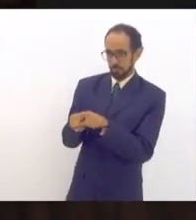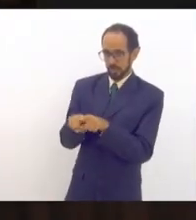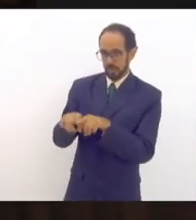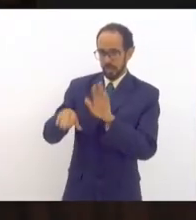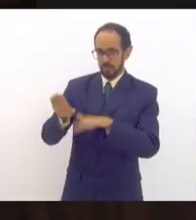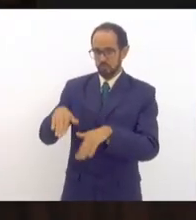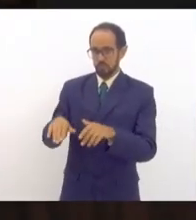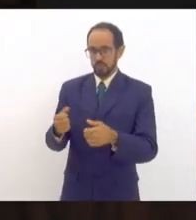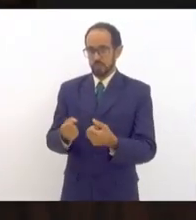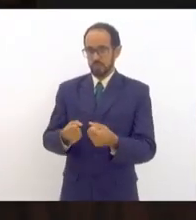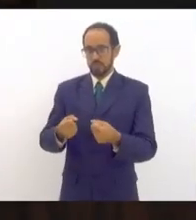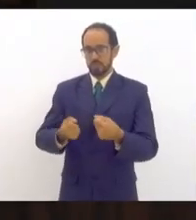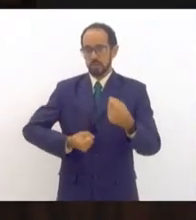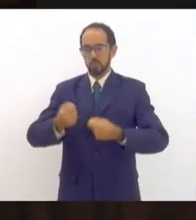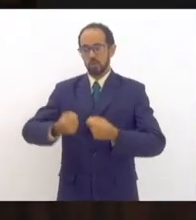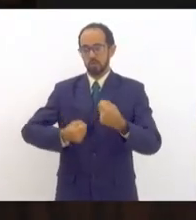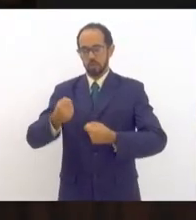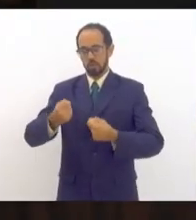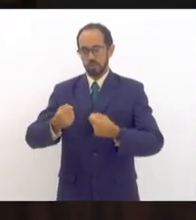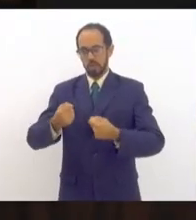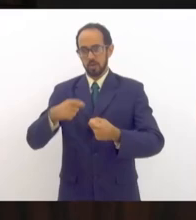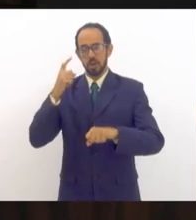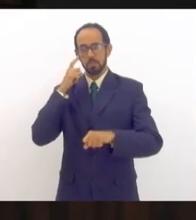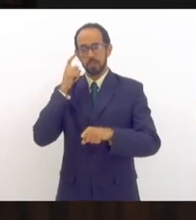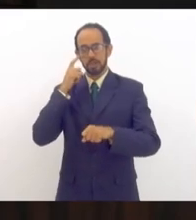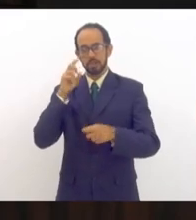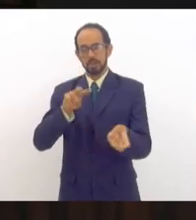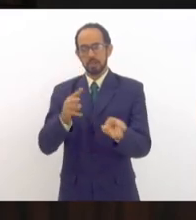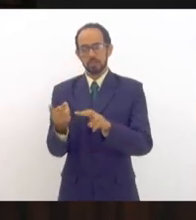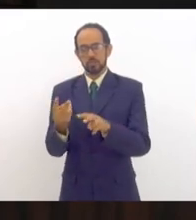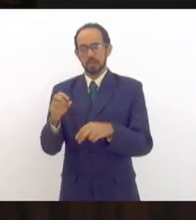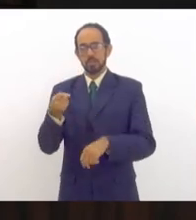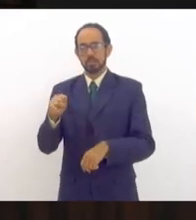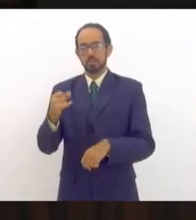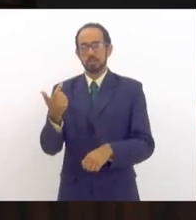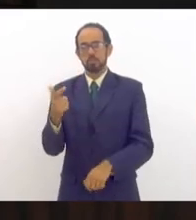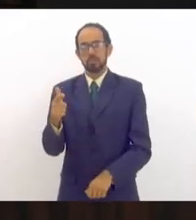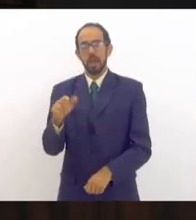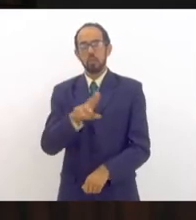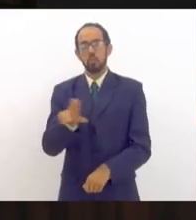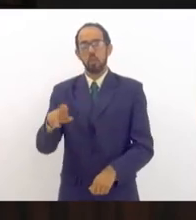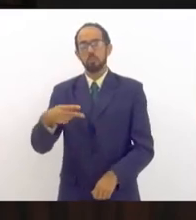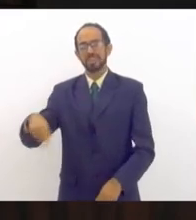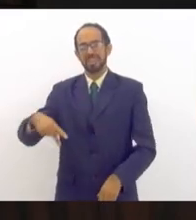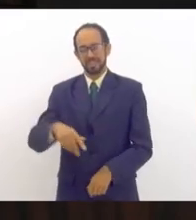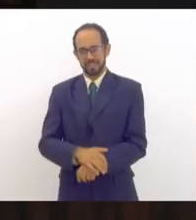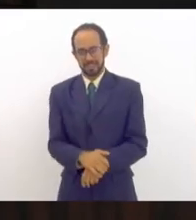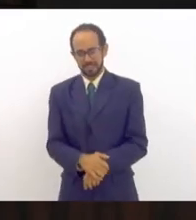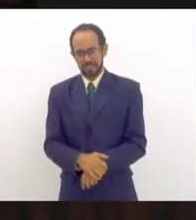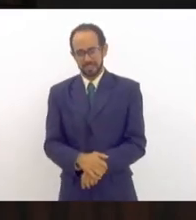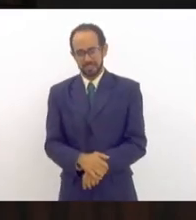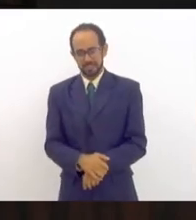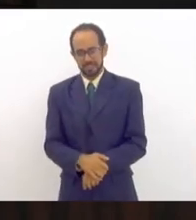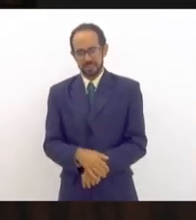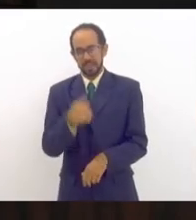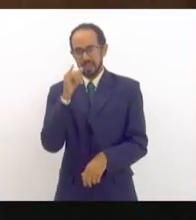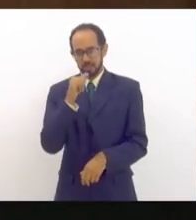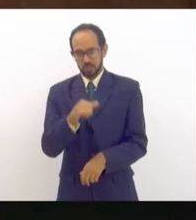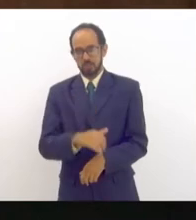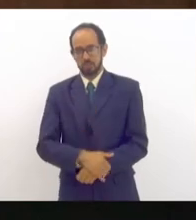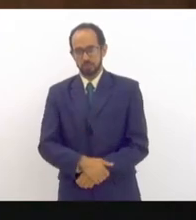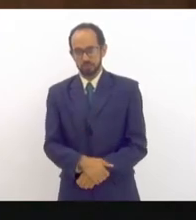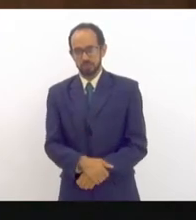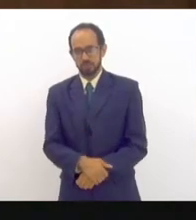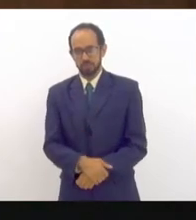vai sair no automóvel tu imagina a transferência quando não tiver no nome do cidadão um automóvel certo eletrônico né que sai na Presidente